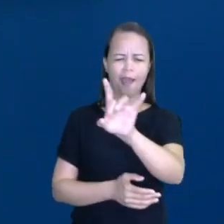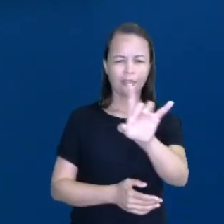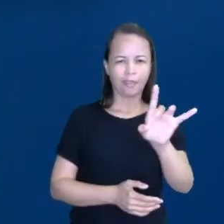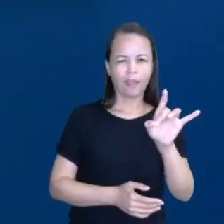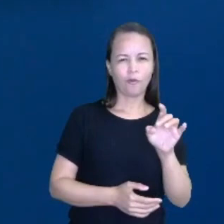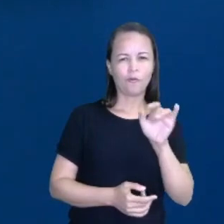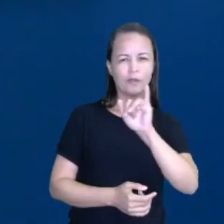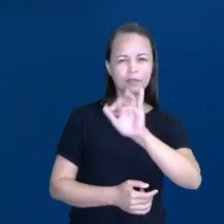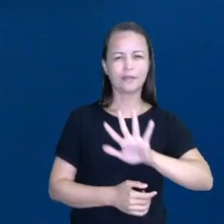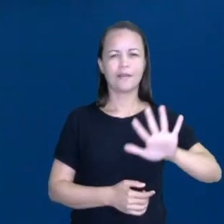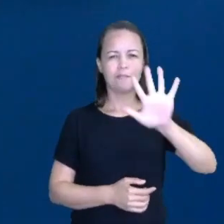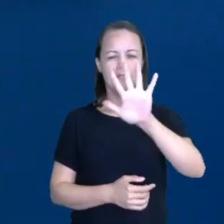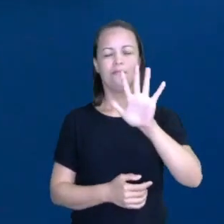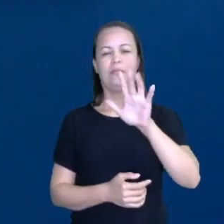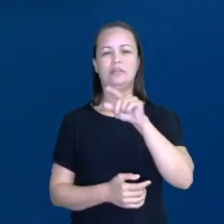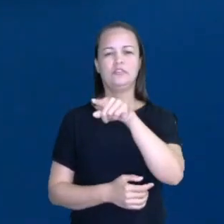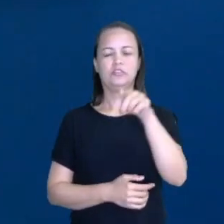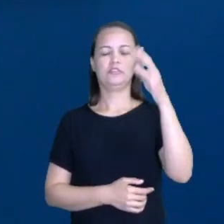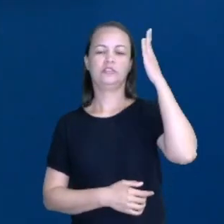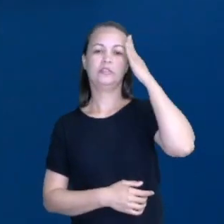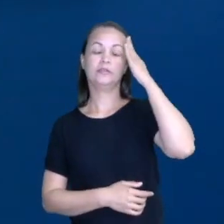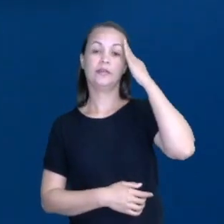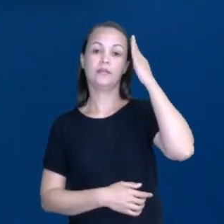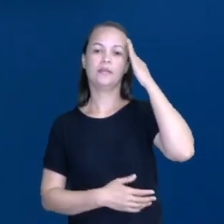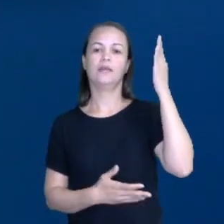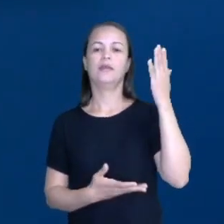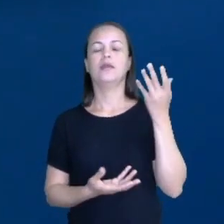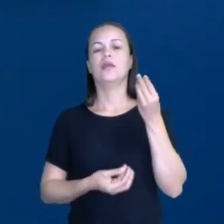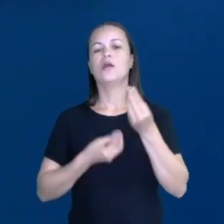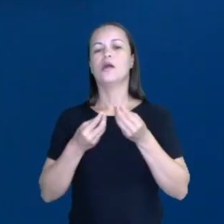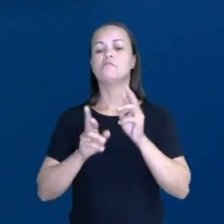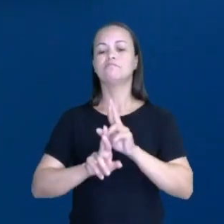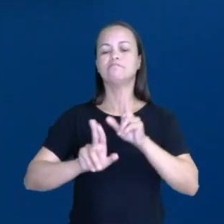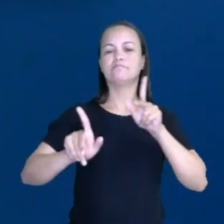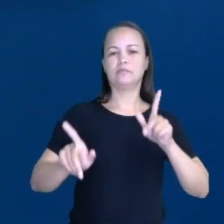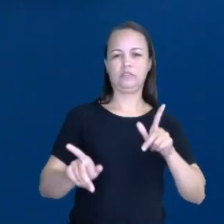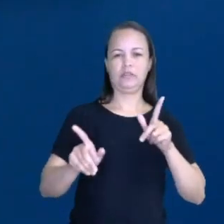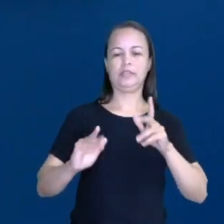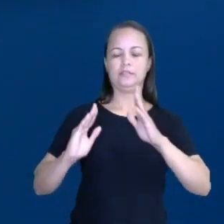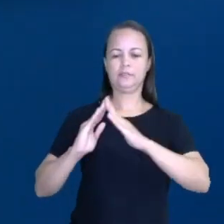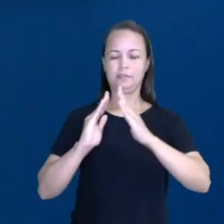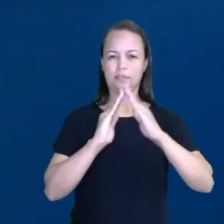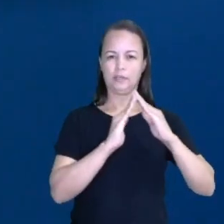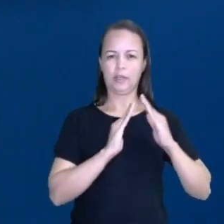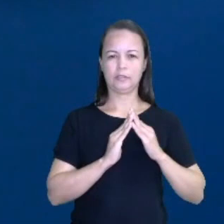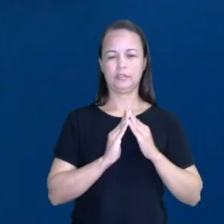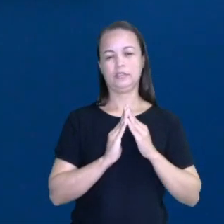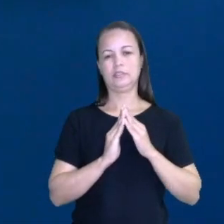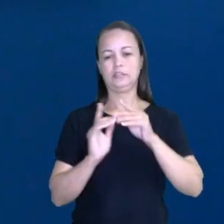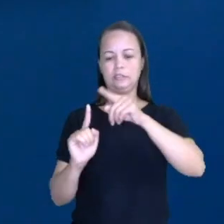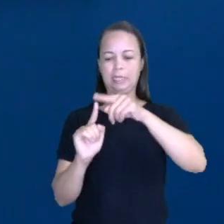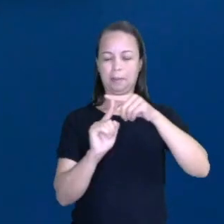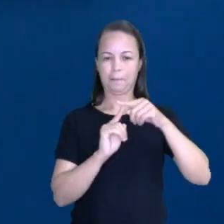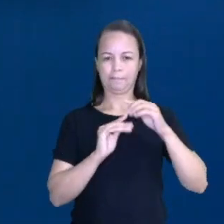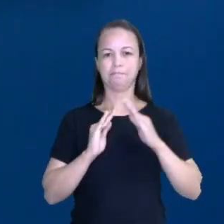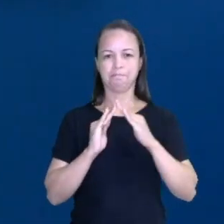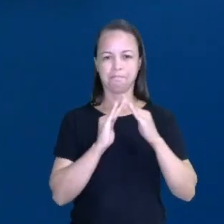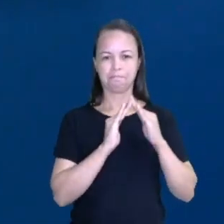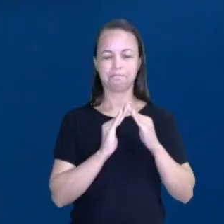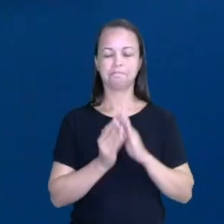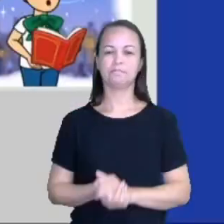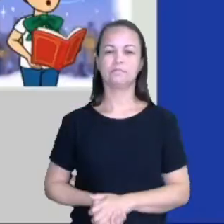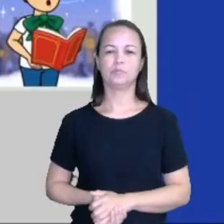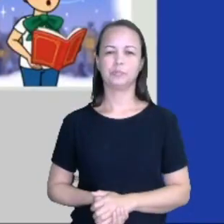figura e a gente vai entender quais são as diferenças dessas moradias e desses tipos de moradia.